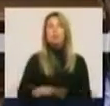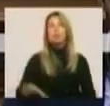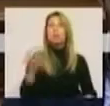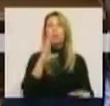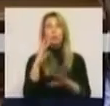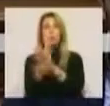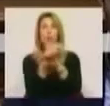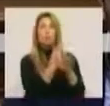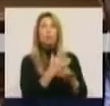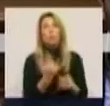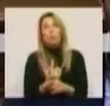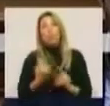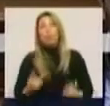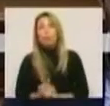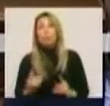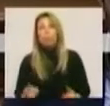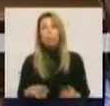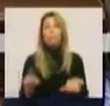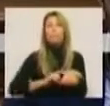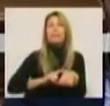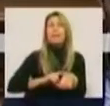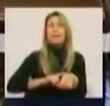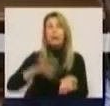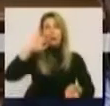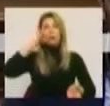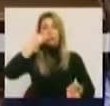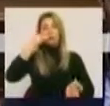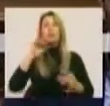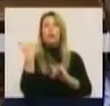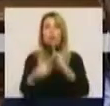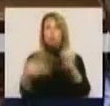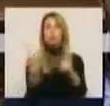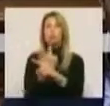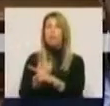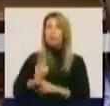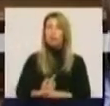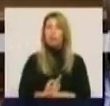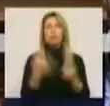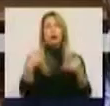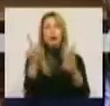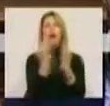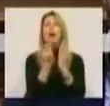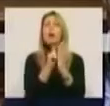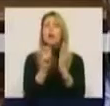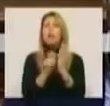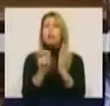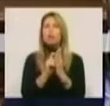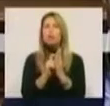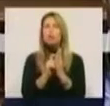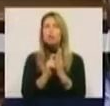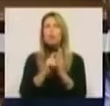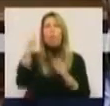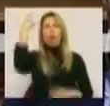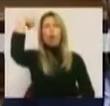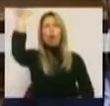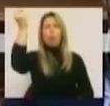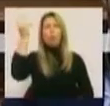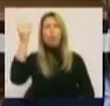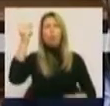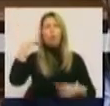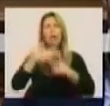suas origens, nas espécies afetadas e com riscos vários. Existem registros de atropelamento de lobos e